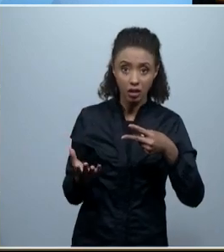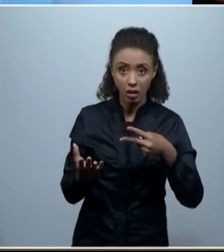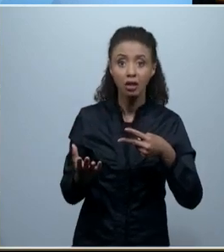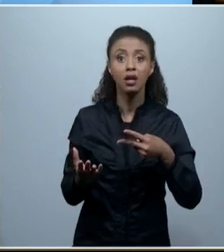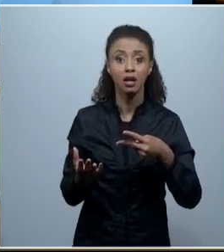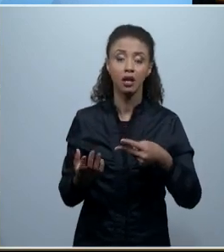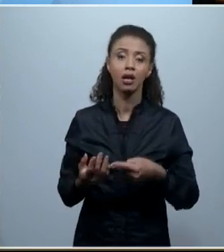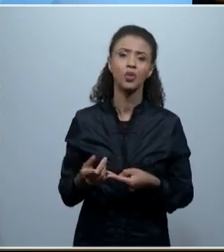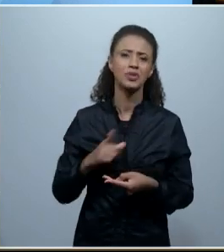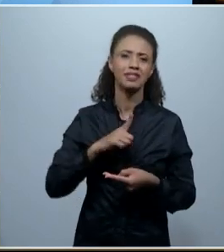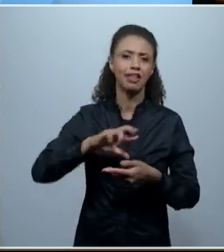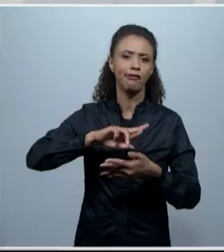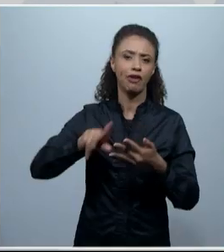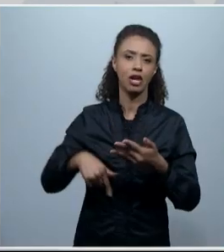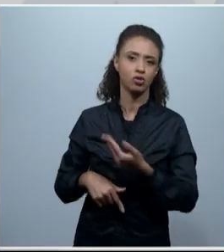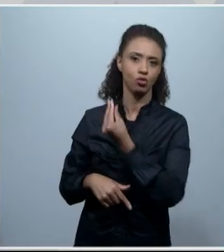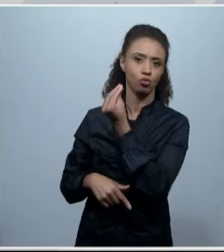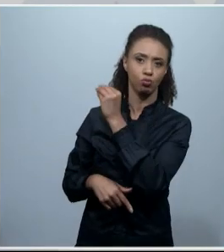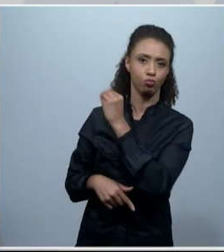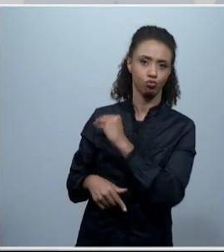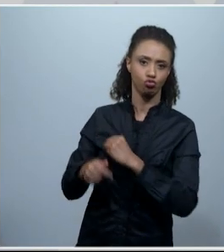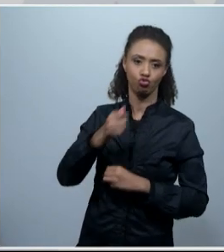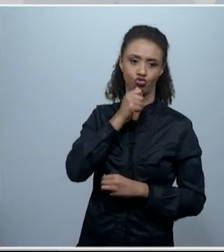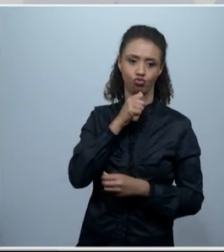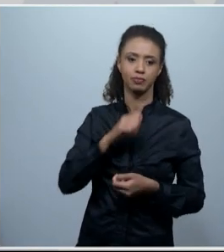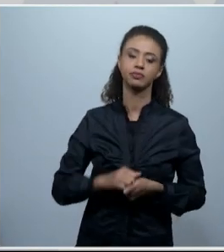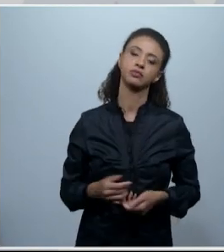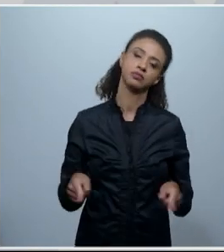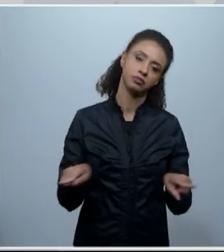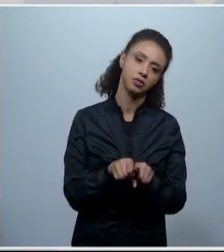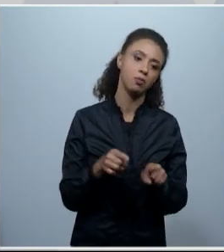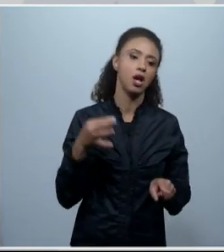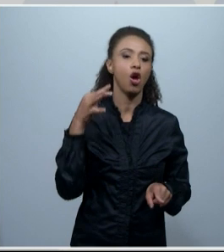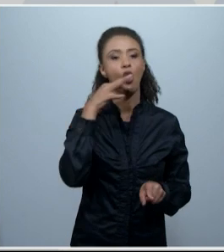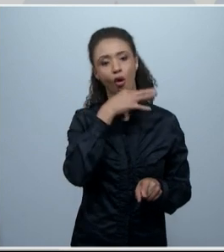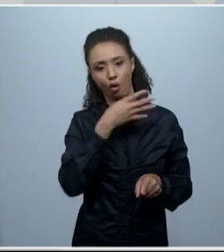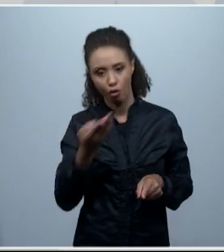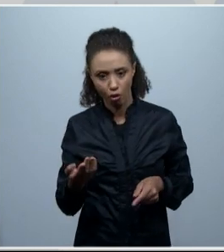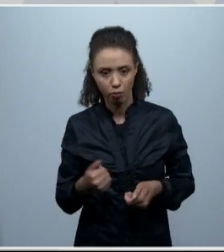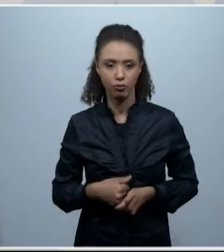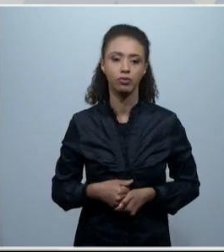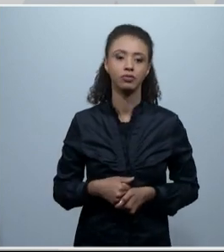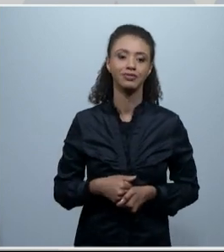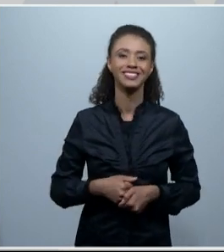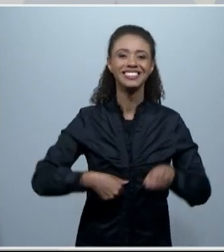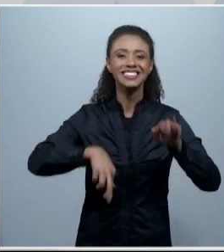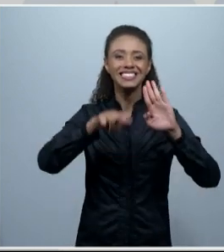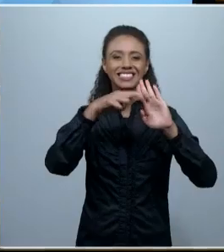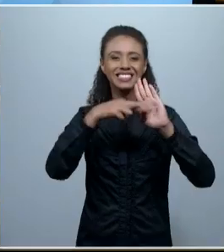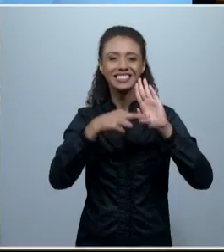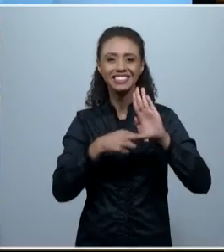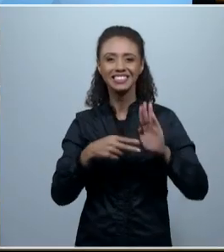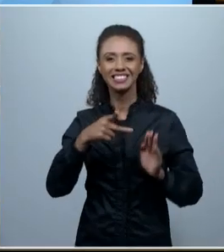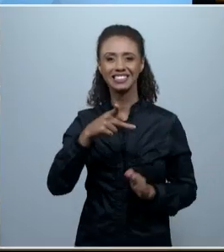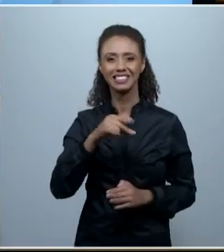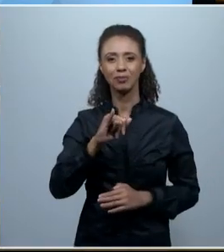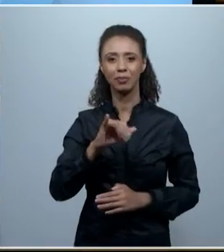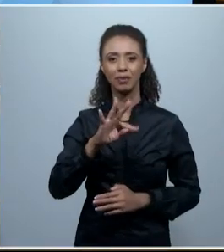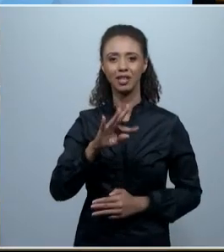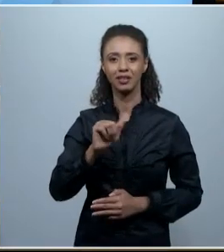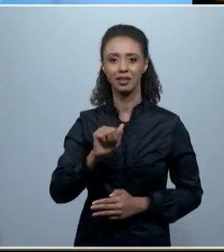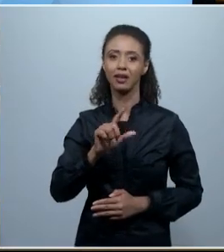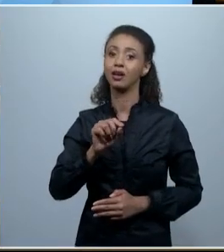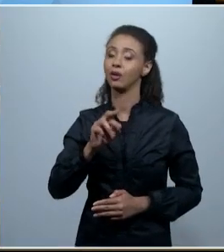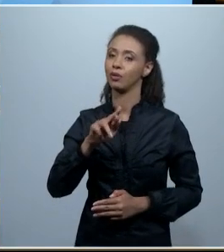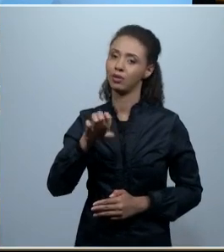nessa minha lista eo programa de pitágoras claro temos pitágoras também assim como o paralelismo ele ele está na alma da geometria